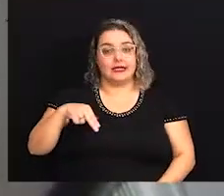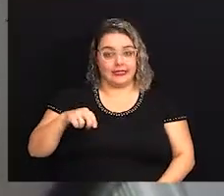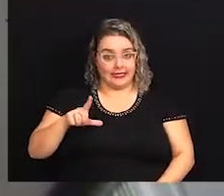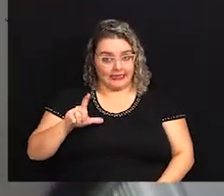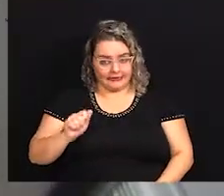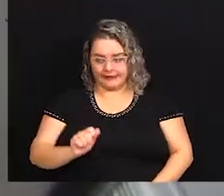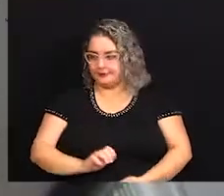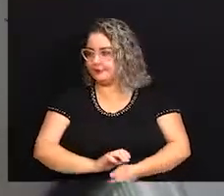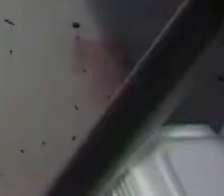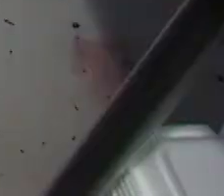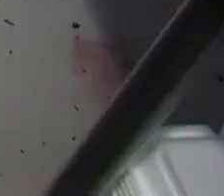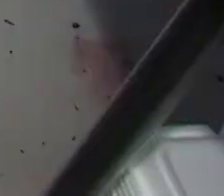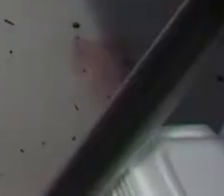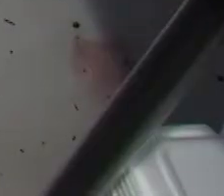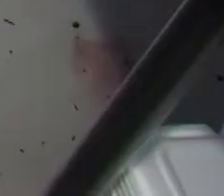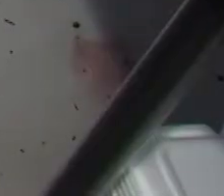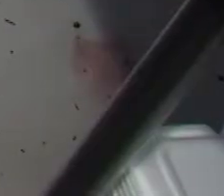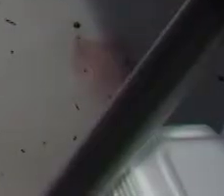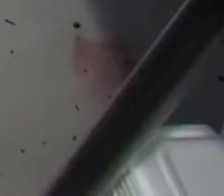canela,